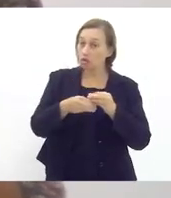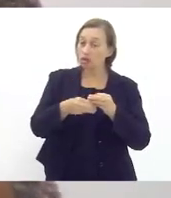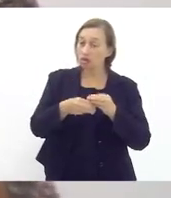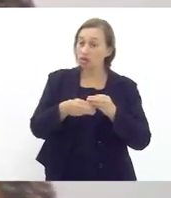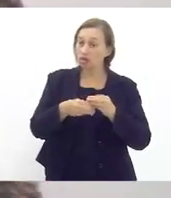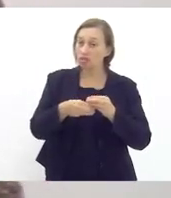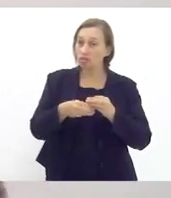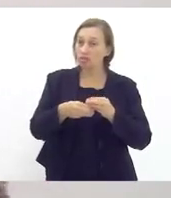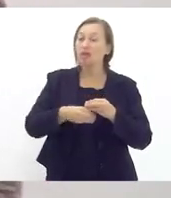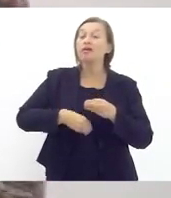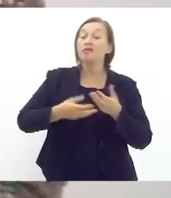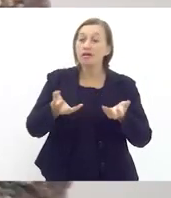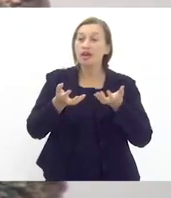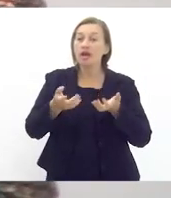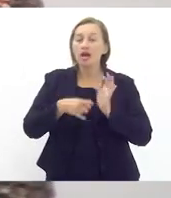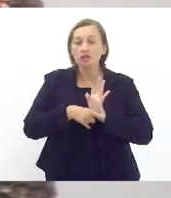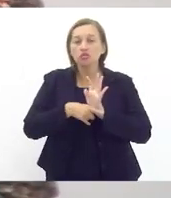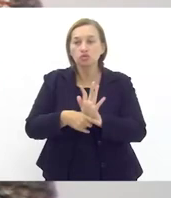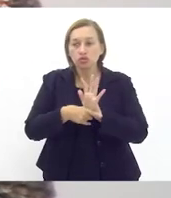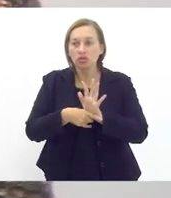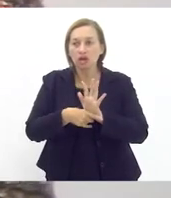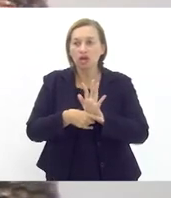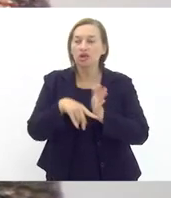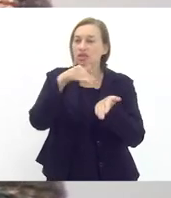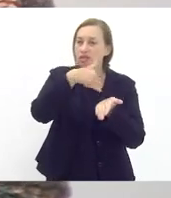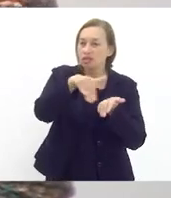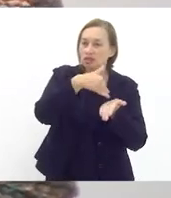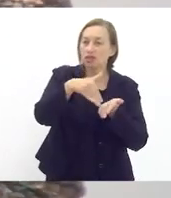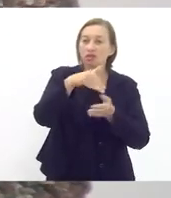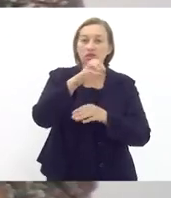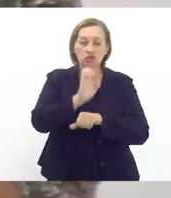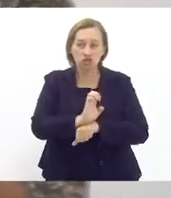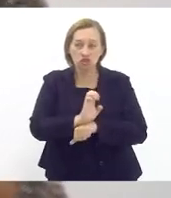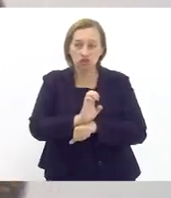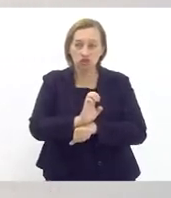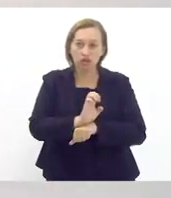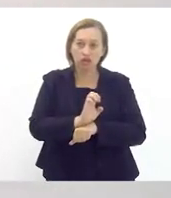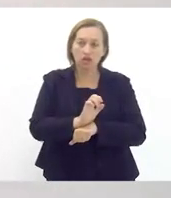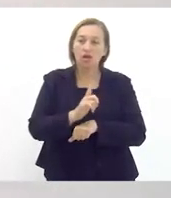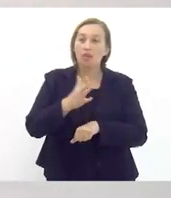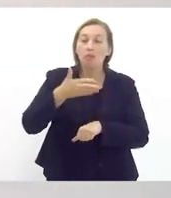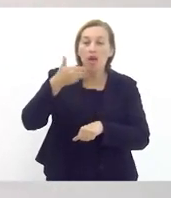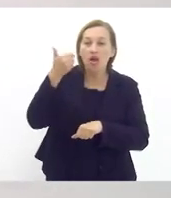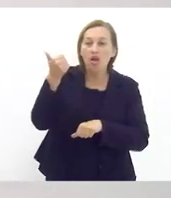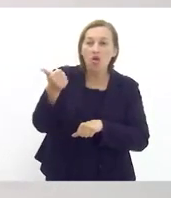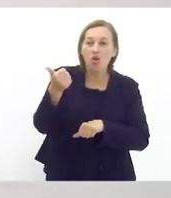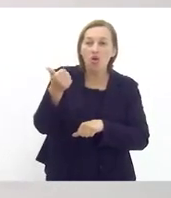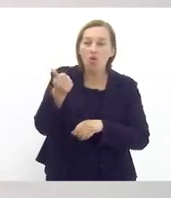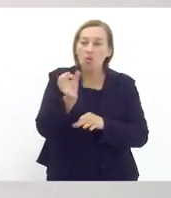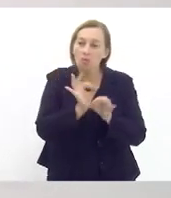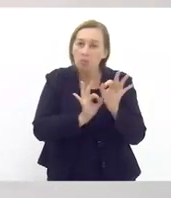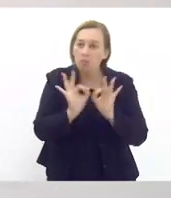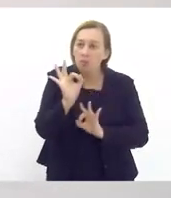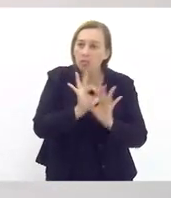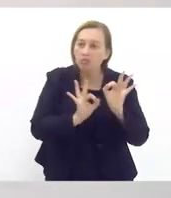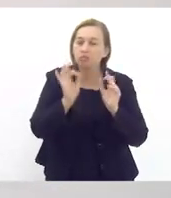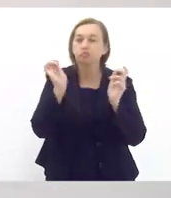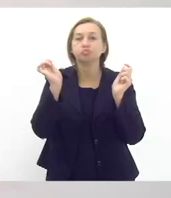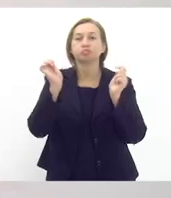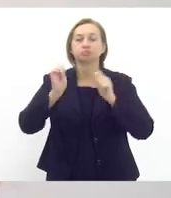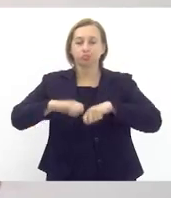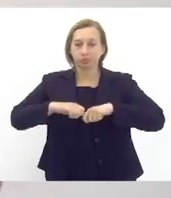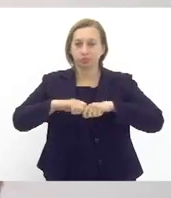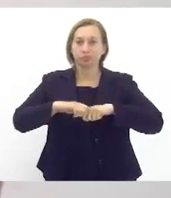que quer ajudar a Secretaria de Estado a ter a melhor formulação possível